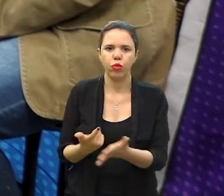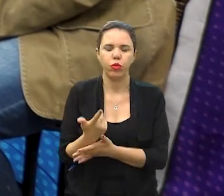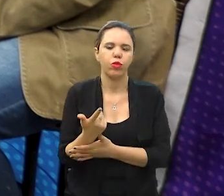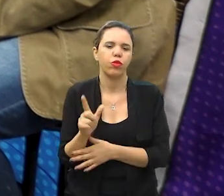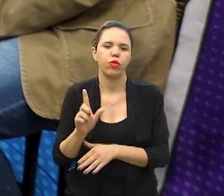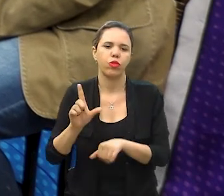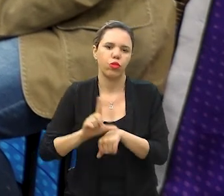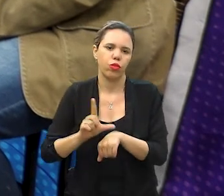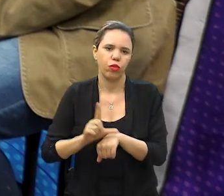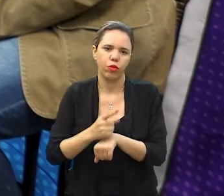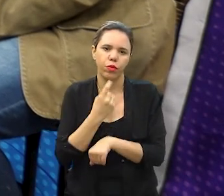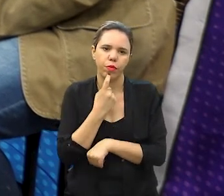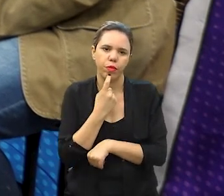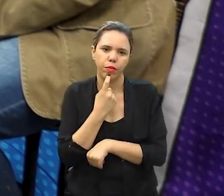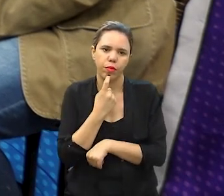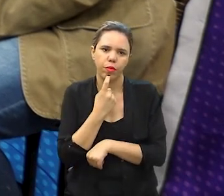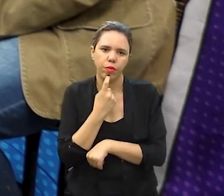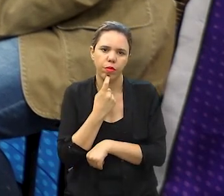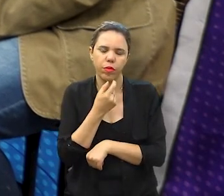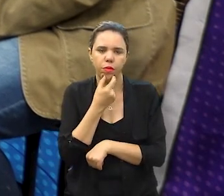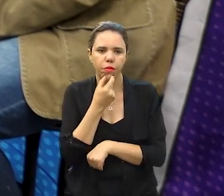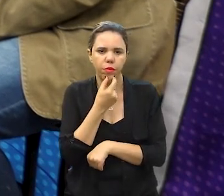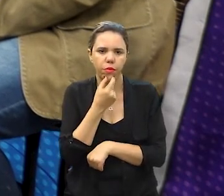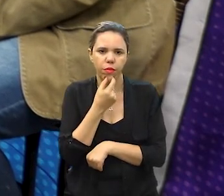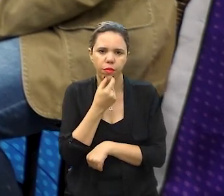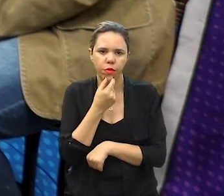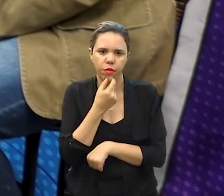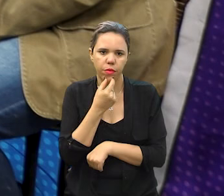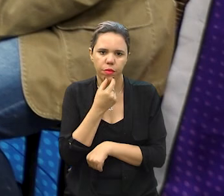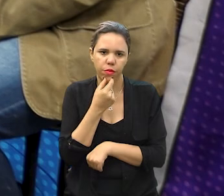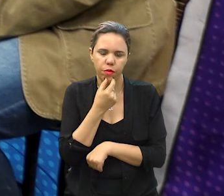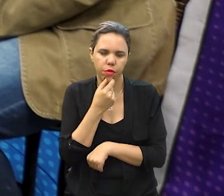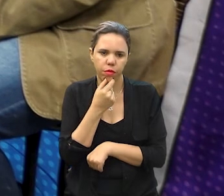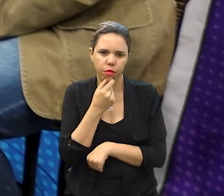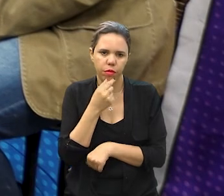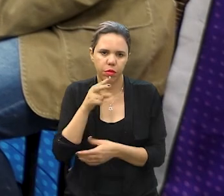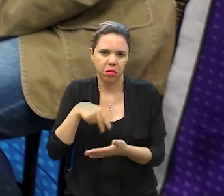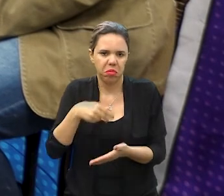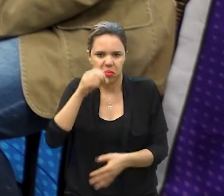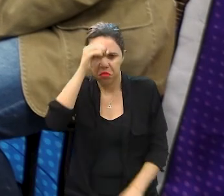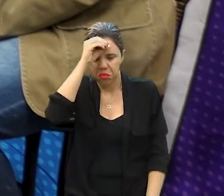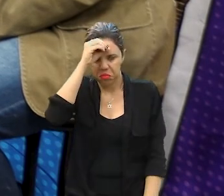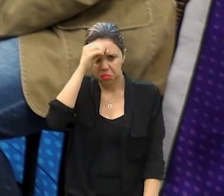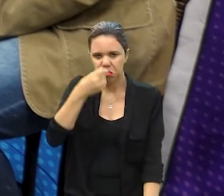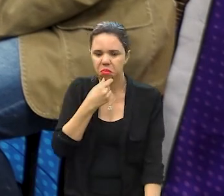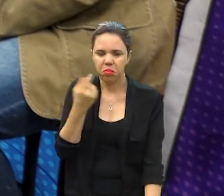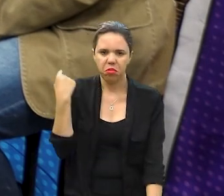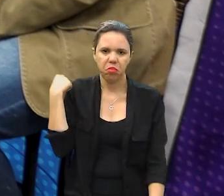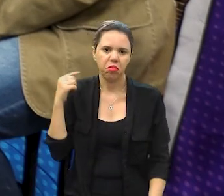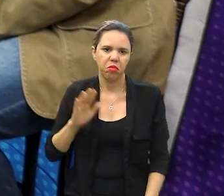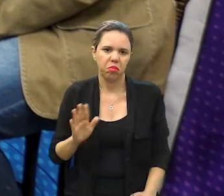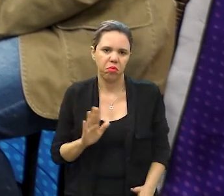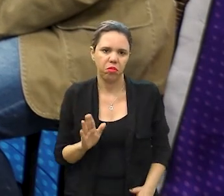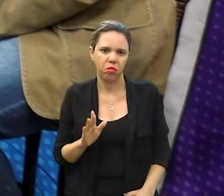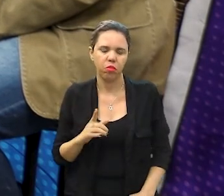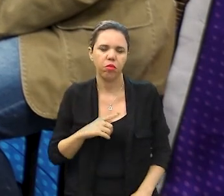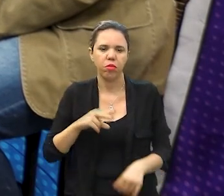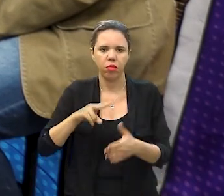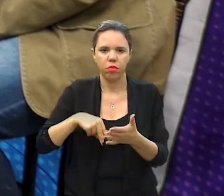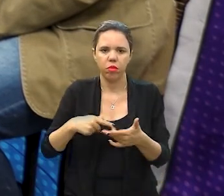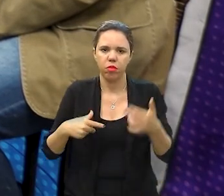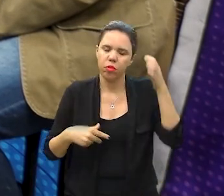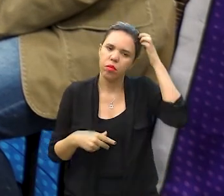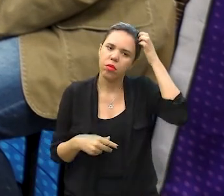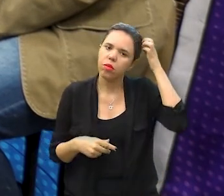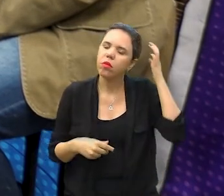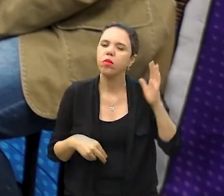aqui em Campinas a versão em inglês. E aí eu li, né, não sabia muito bem inglês na época, mas eu dei uma lida do meu